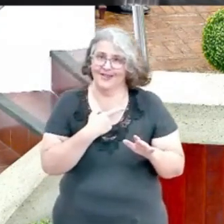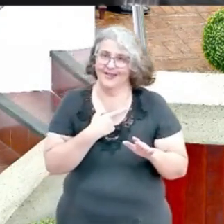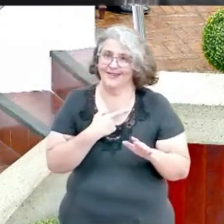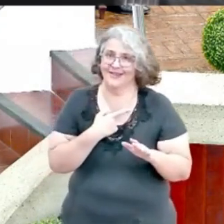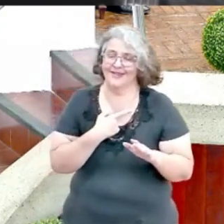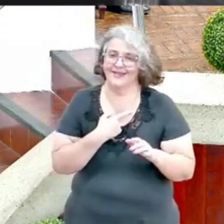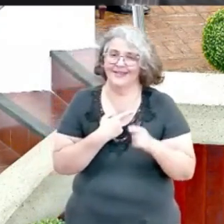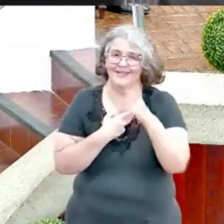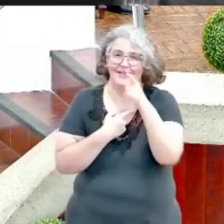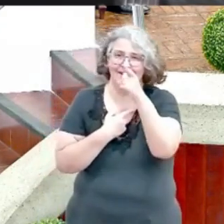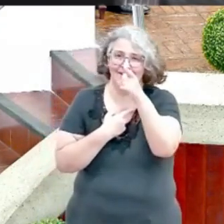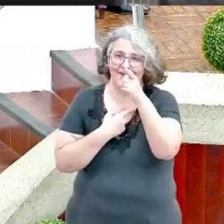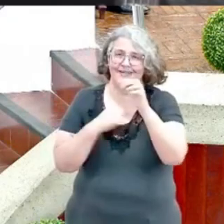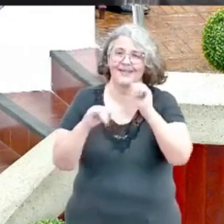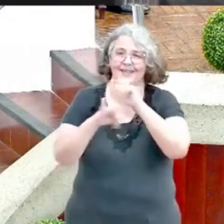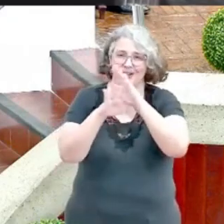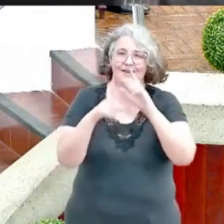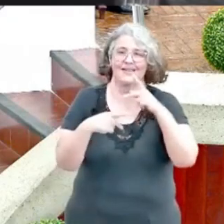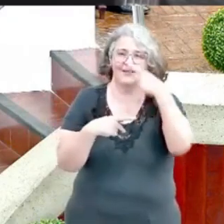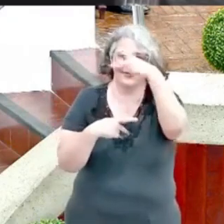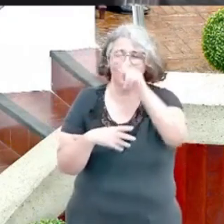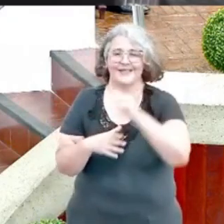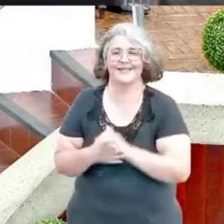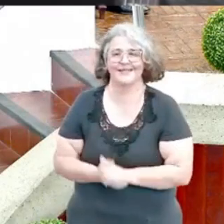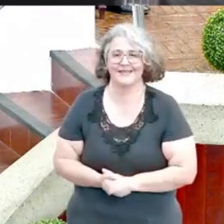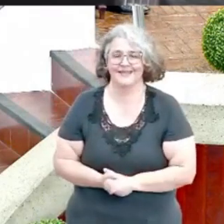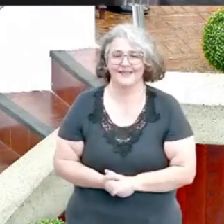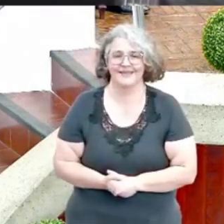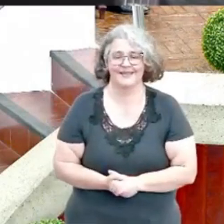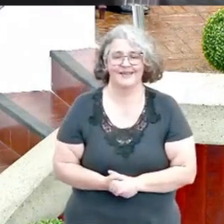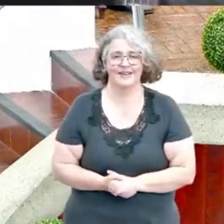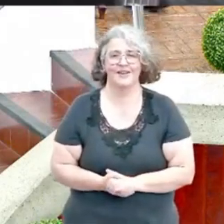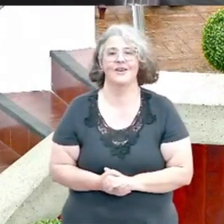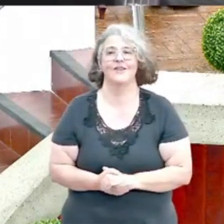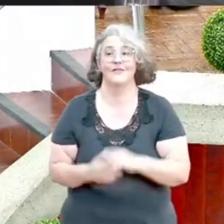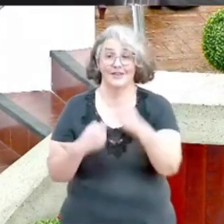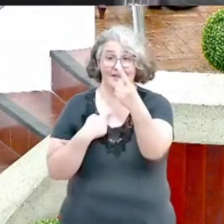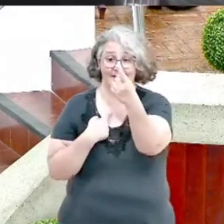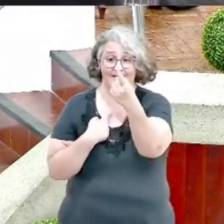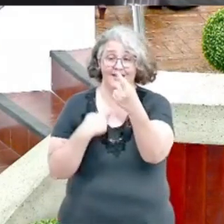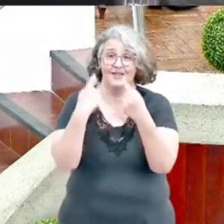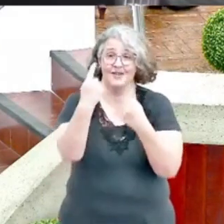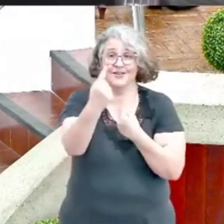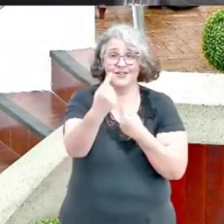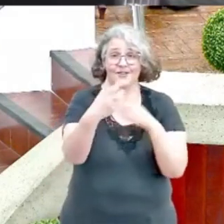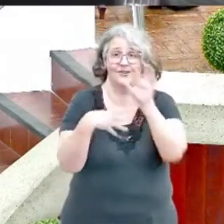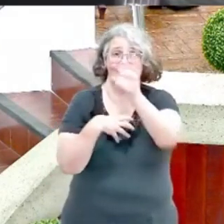vossa. Somos a vossa glória como igualmente sois a nossa, no